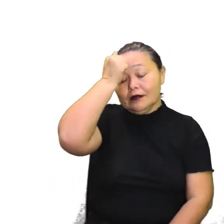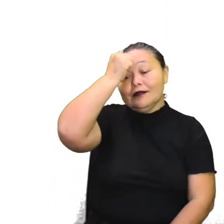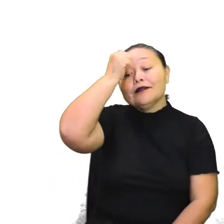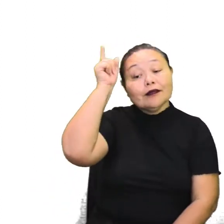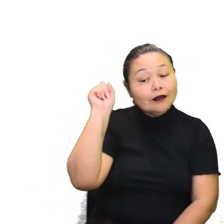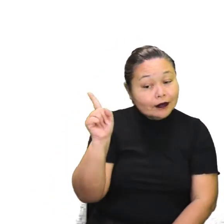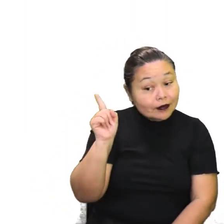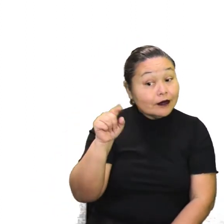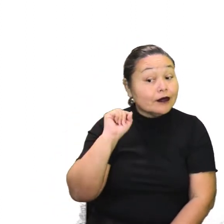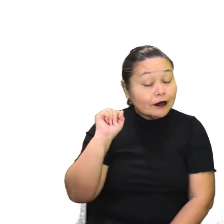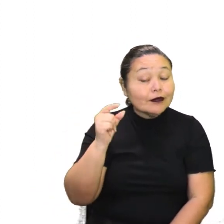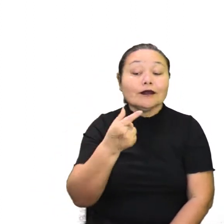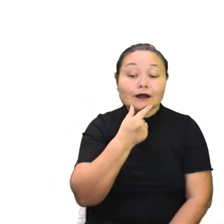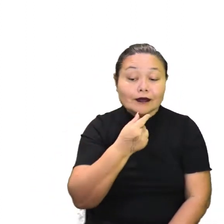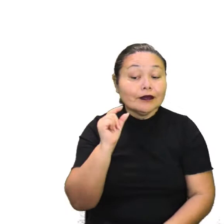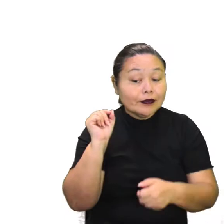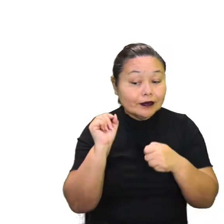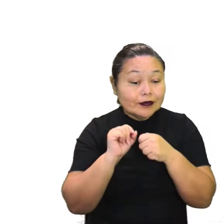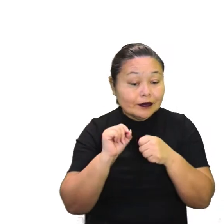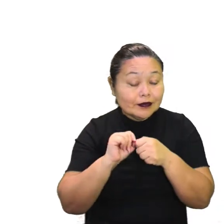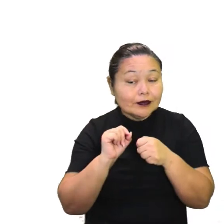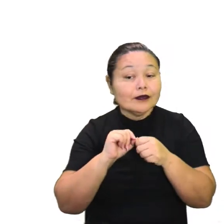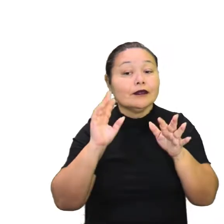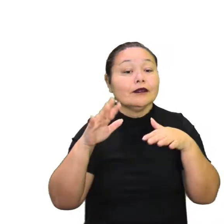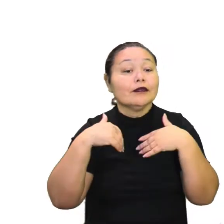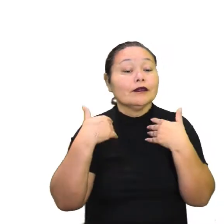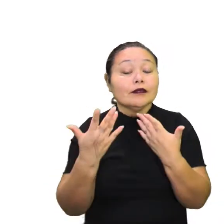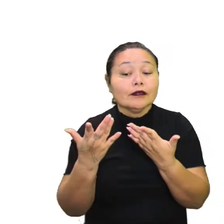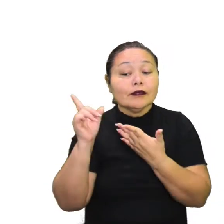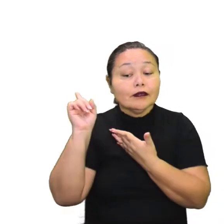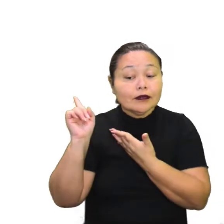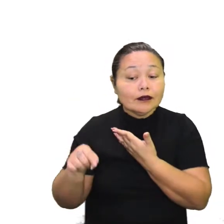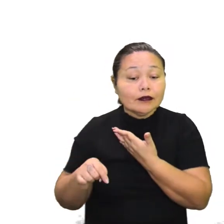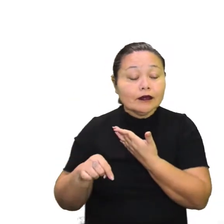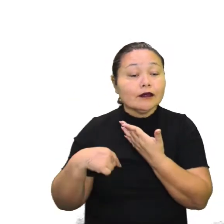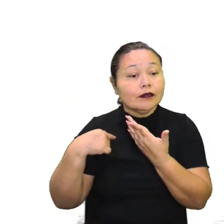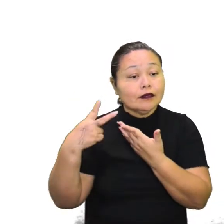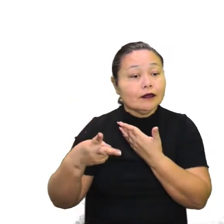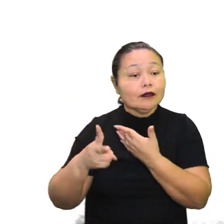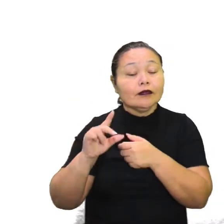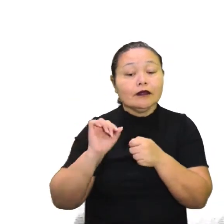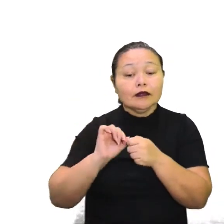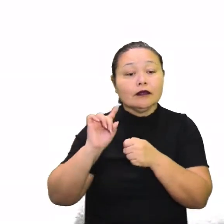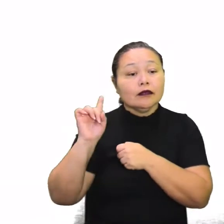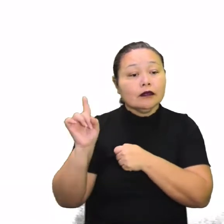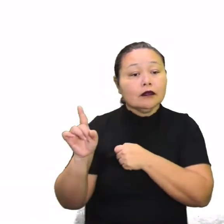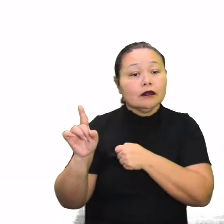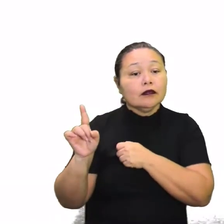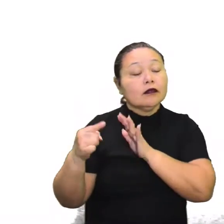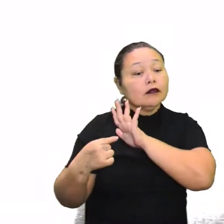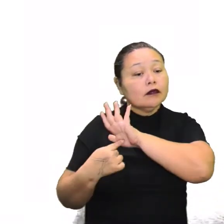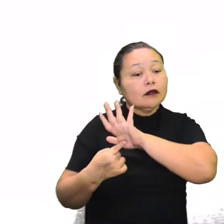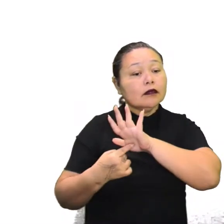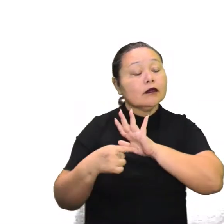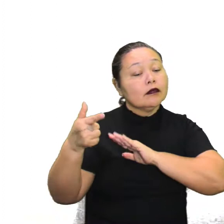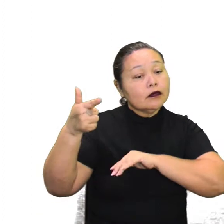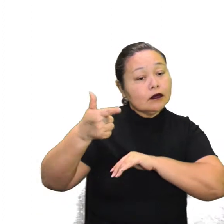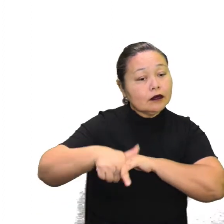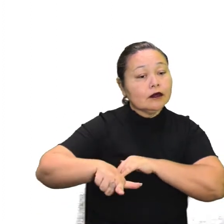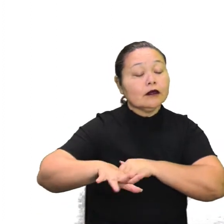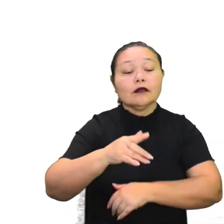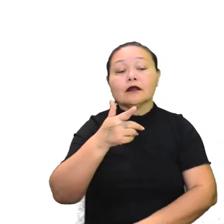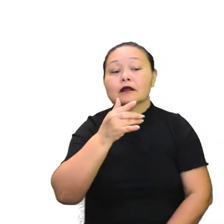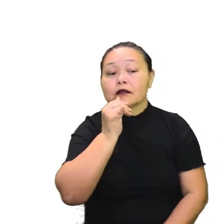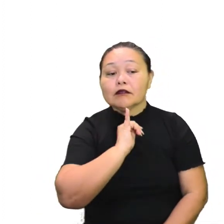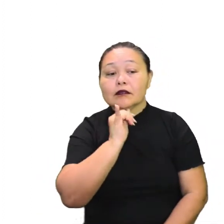arrependimento, hein? O que será que esse camarada fez, né? Vamos lá, então é isso. Vamos adiante, vamos trazendo aí para você mais